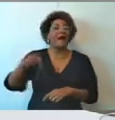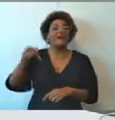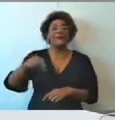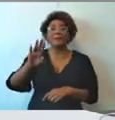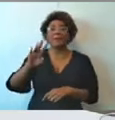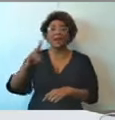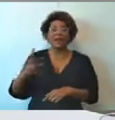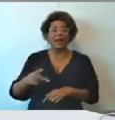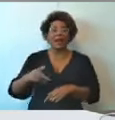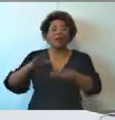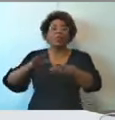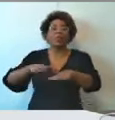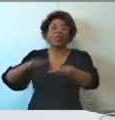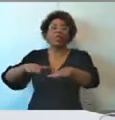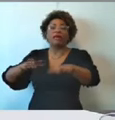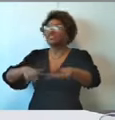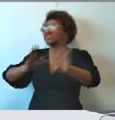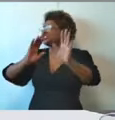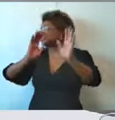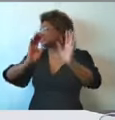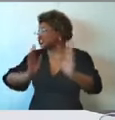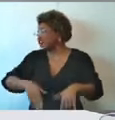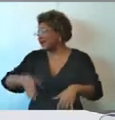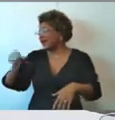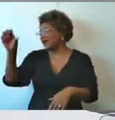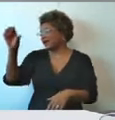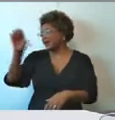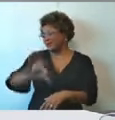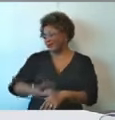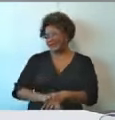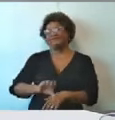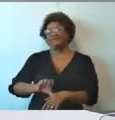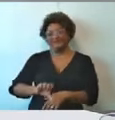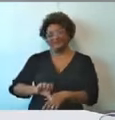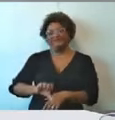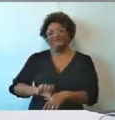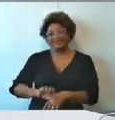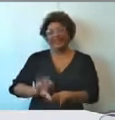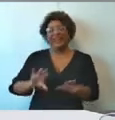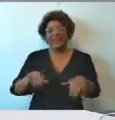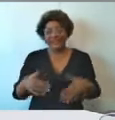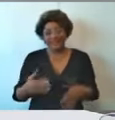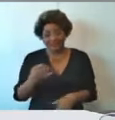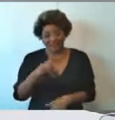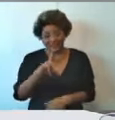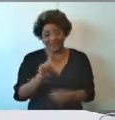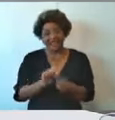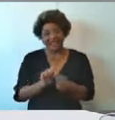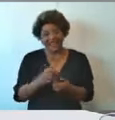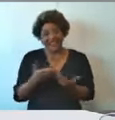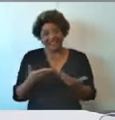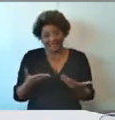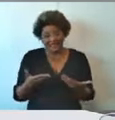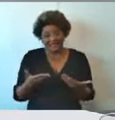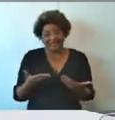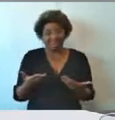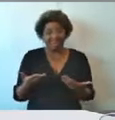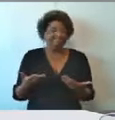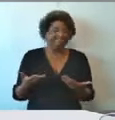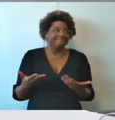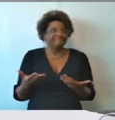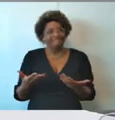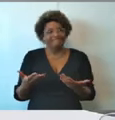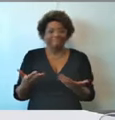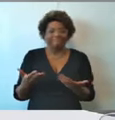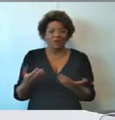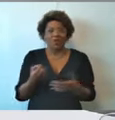ruim. Então, vai ser um desgaste enorme se a gente fizer isso. Pelas contagens de